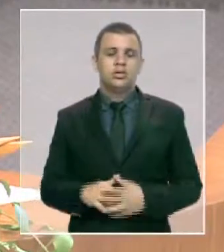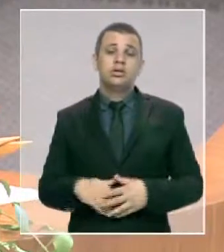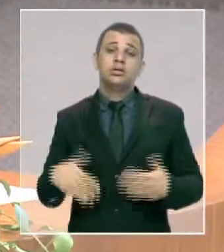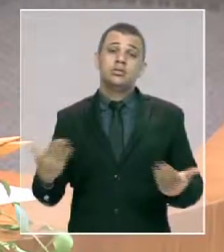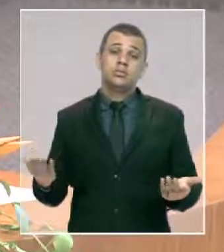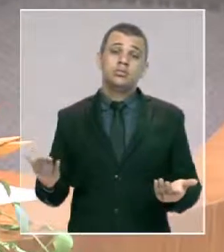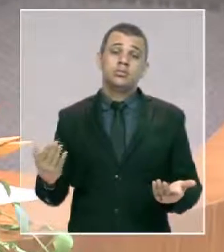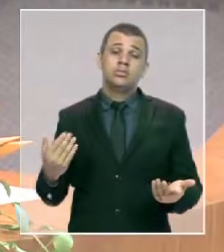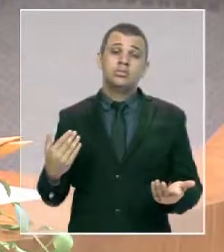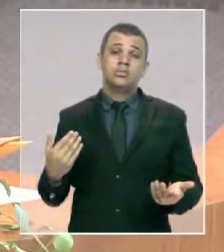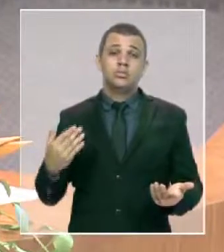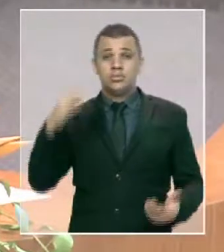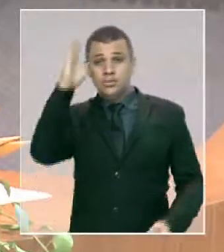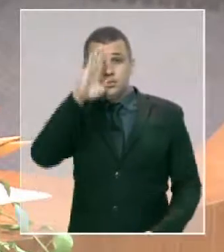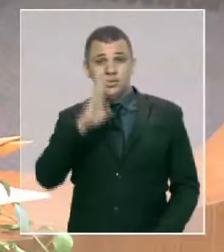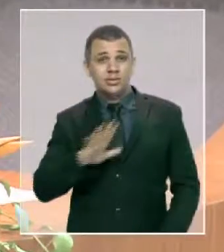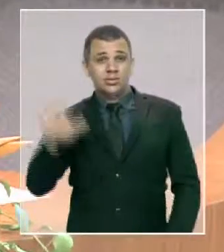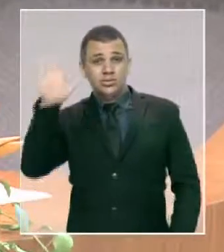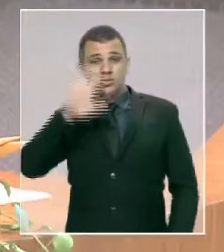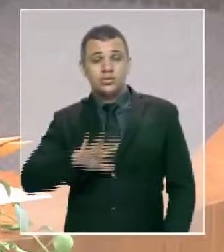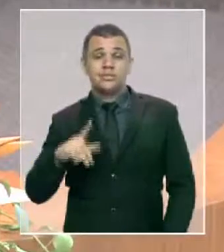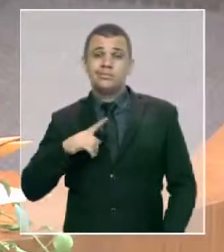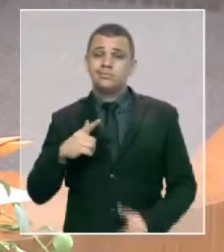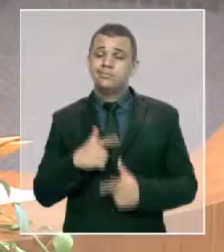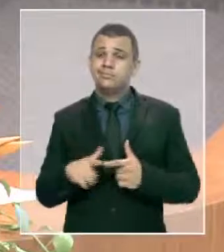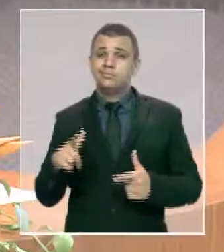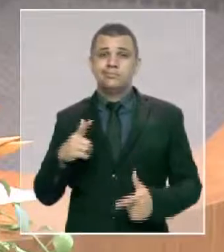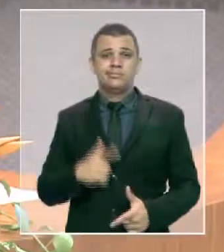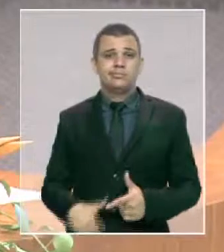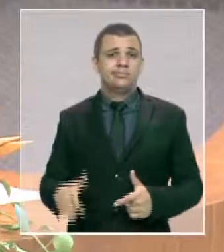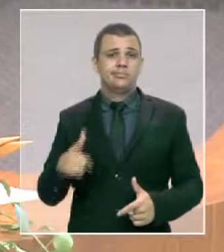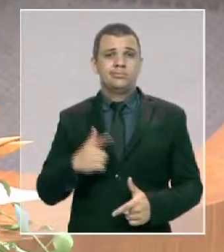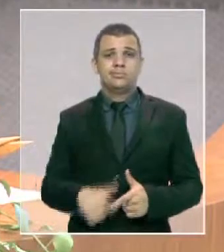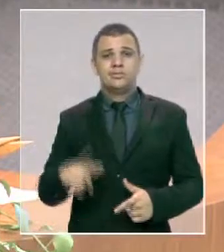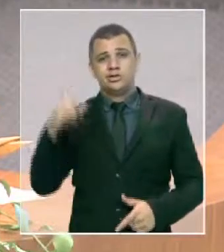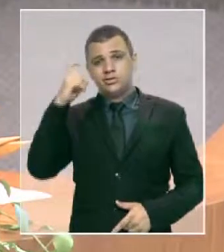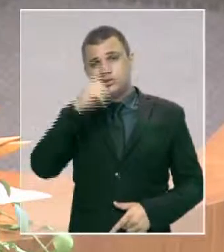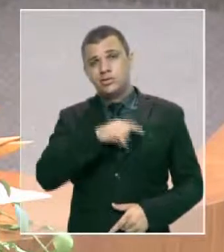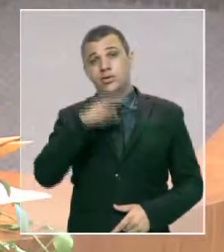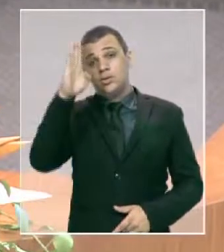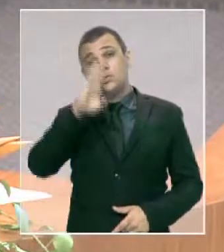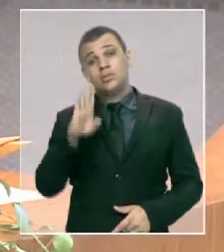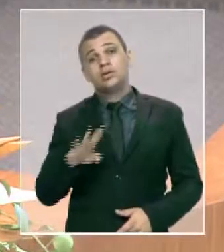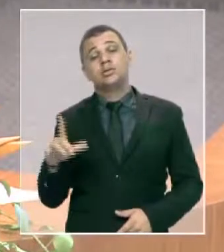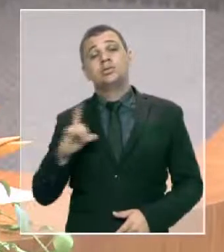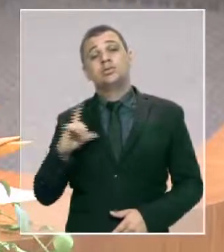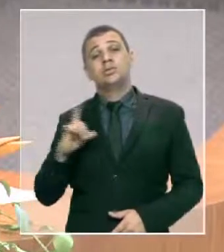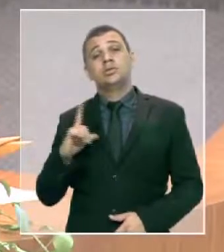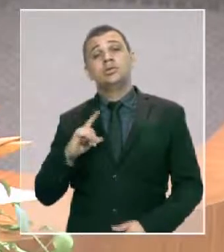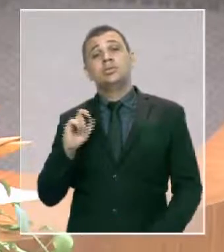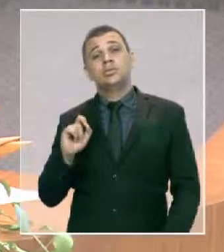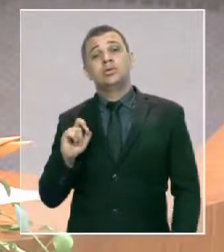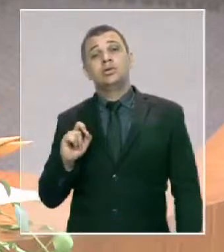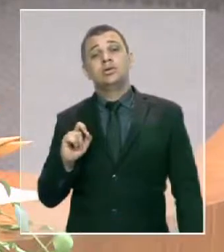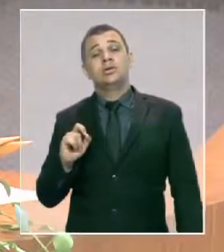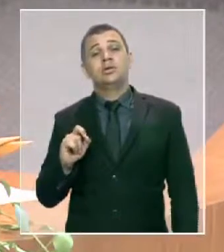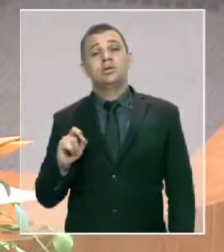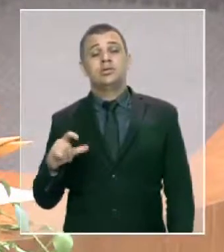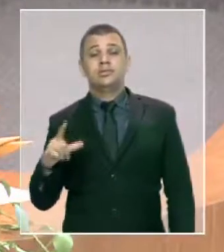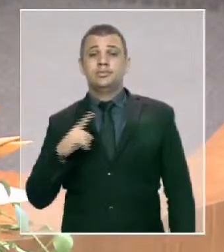momento delicado. O Brasil está se dedicando ao combate ao Aedes